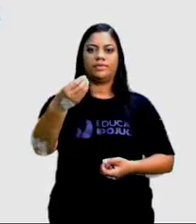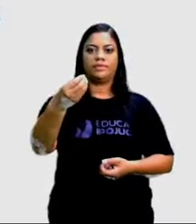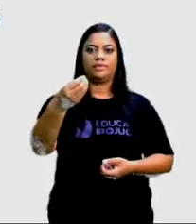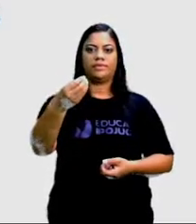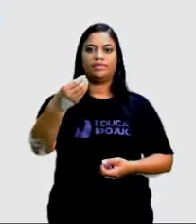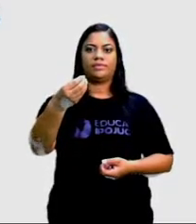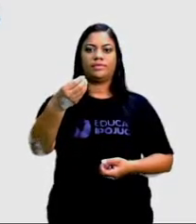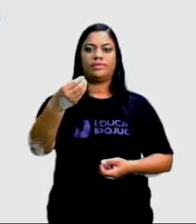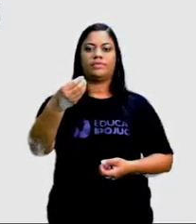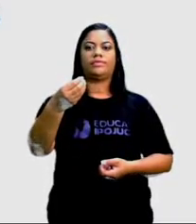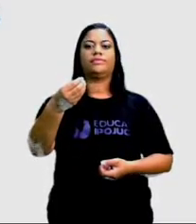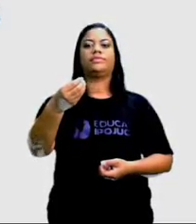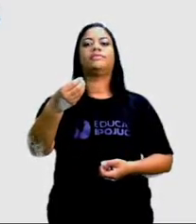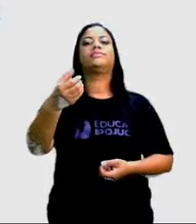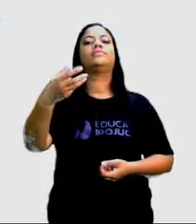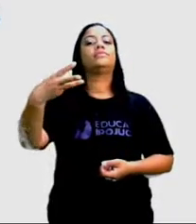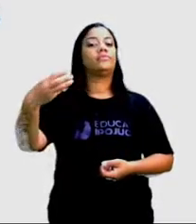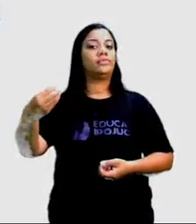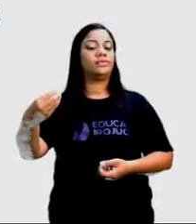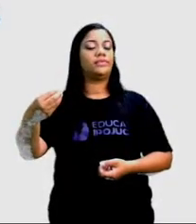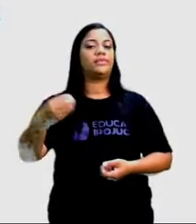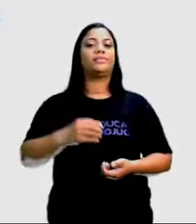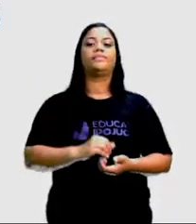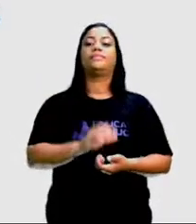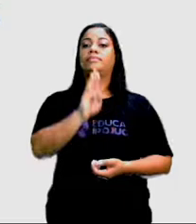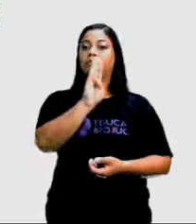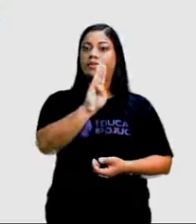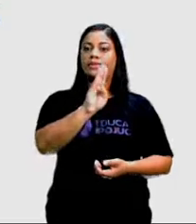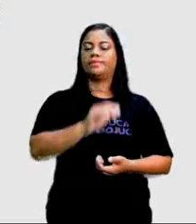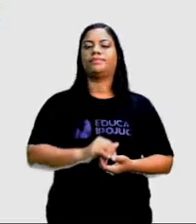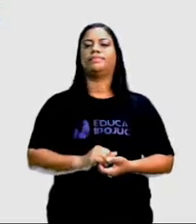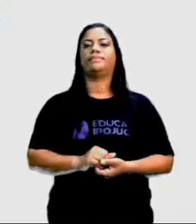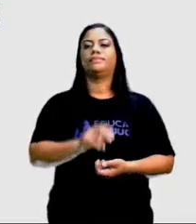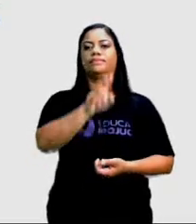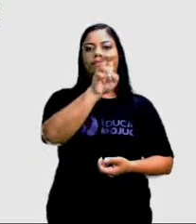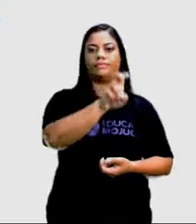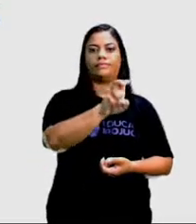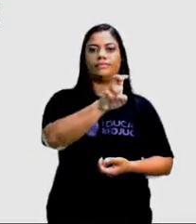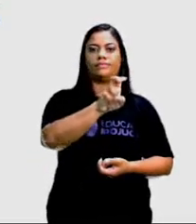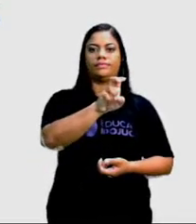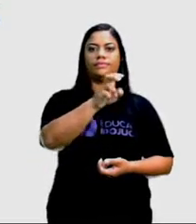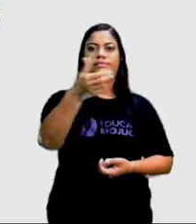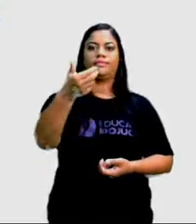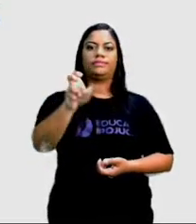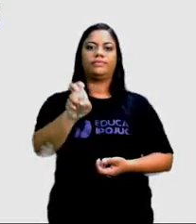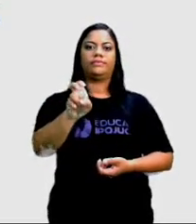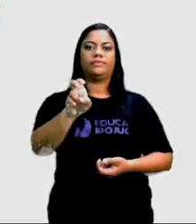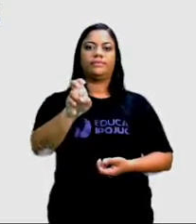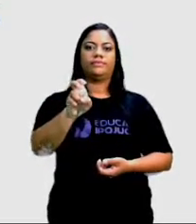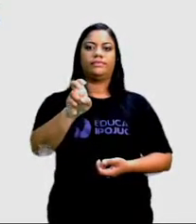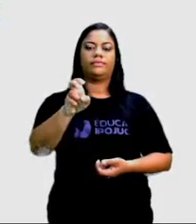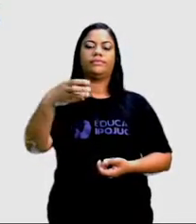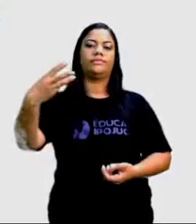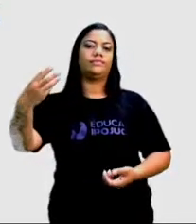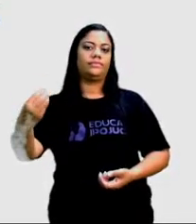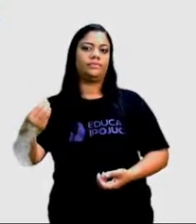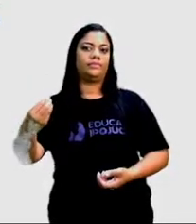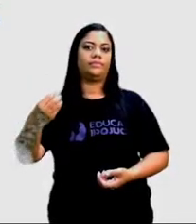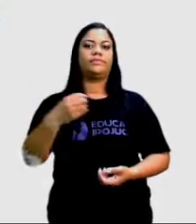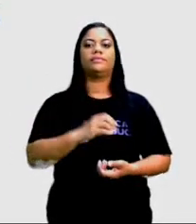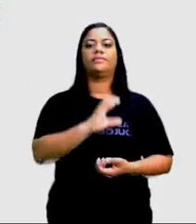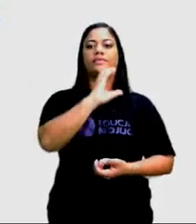e 30. B, 5, 15 e 30.